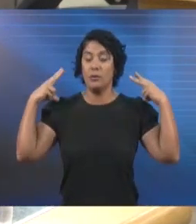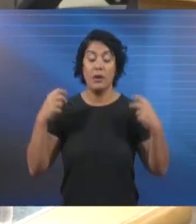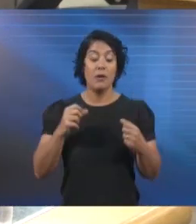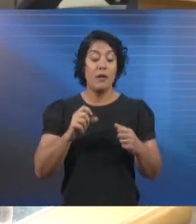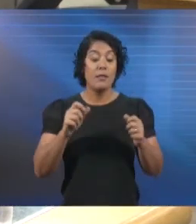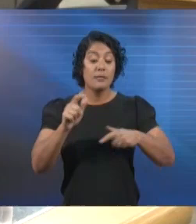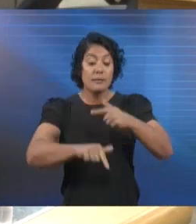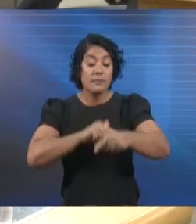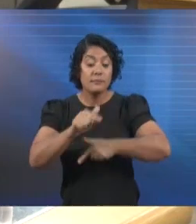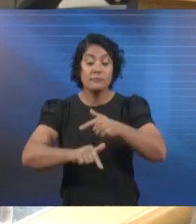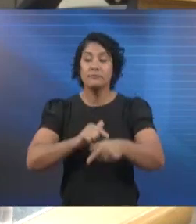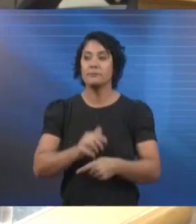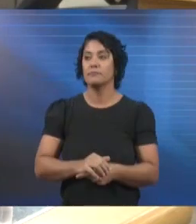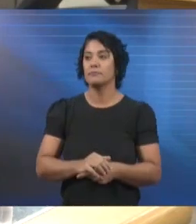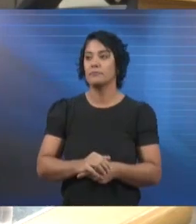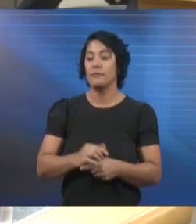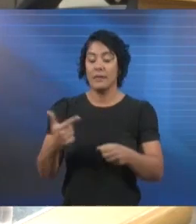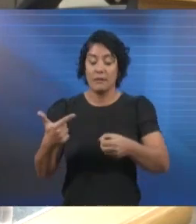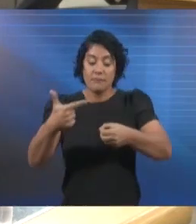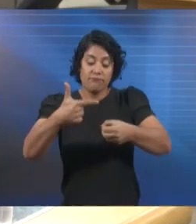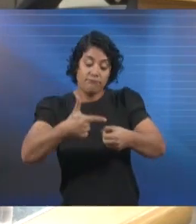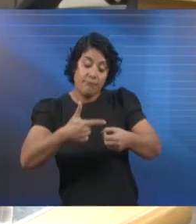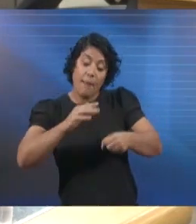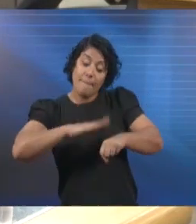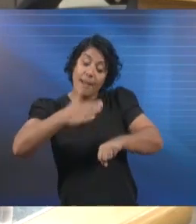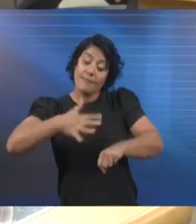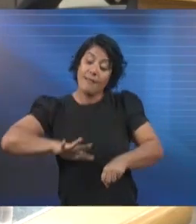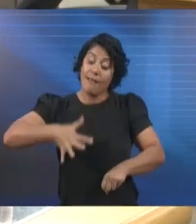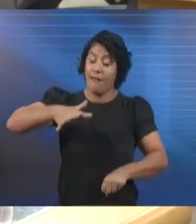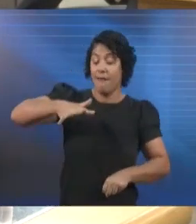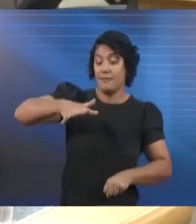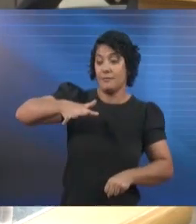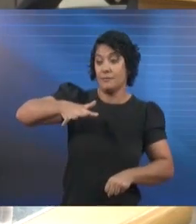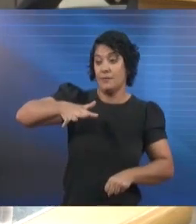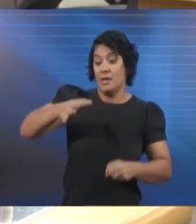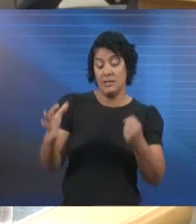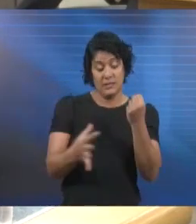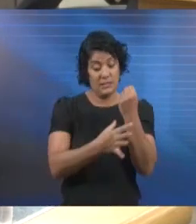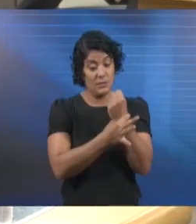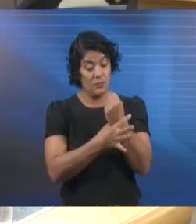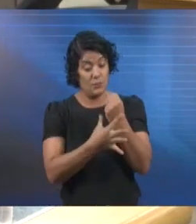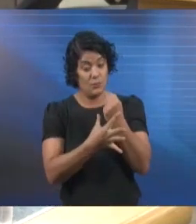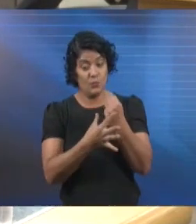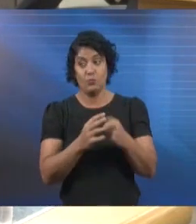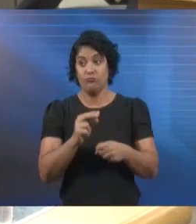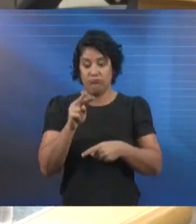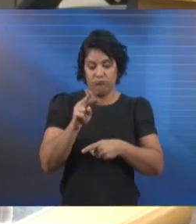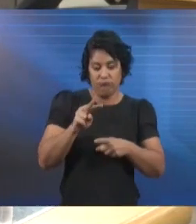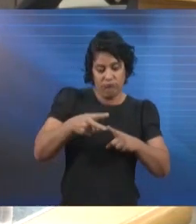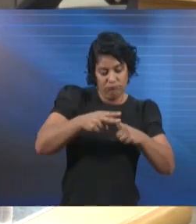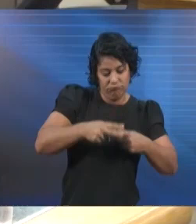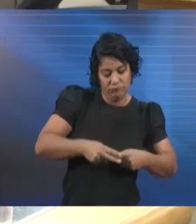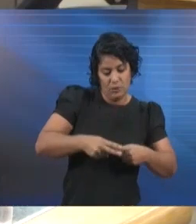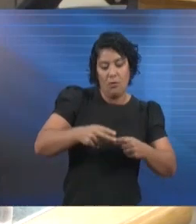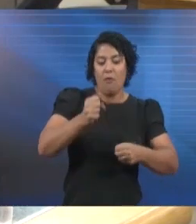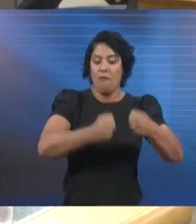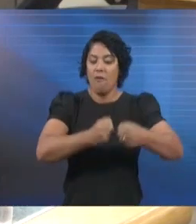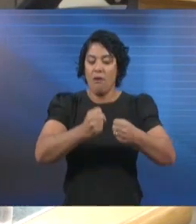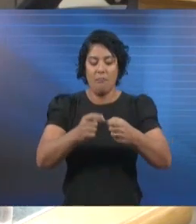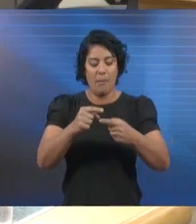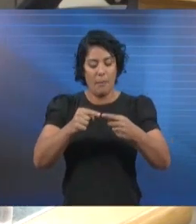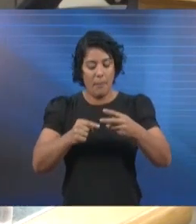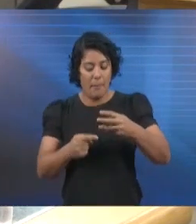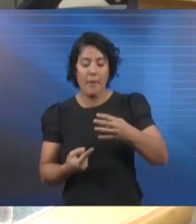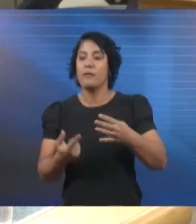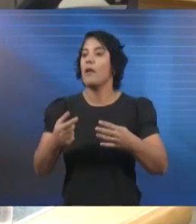trabalhar como combustível que está mais caro a partir de hoje seguro manutenção do veículo etc que